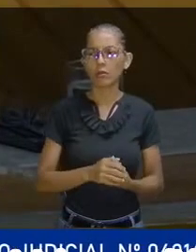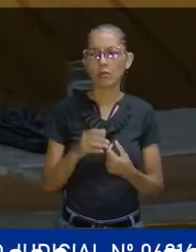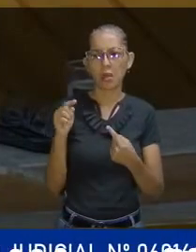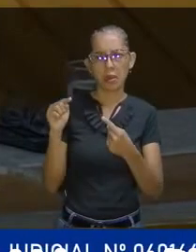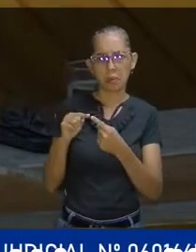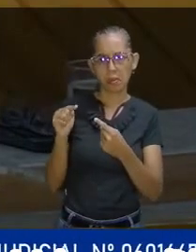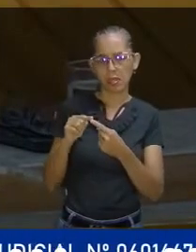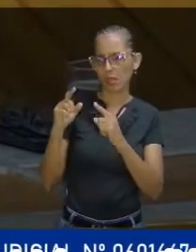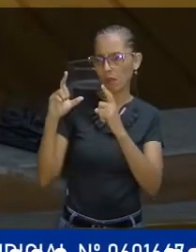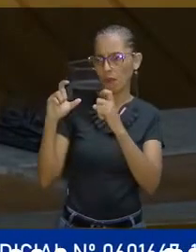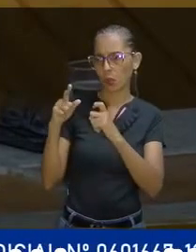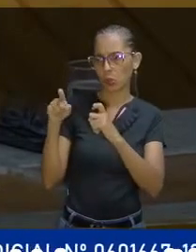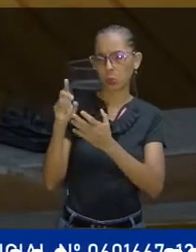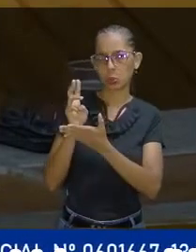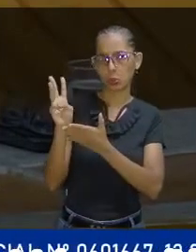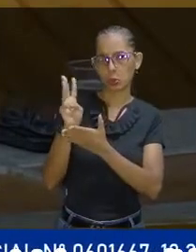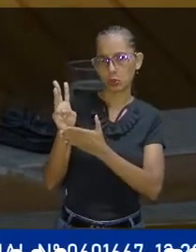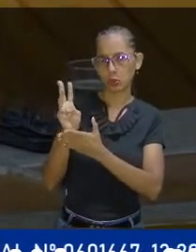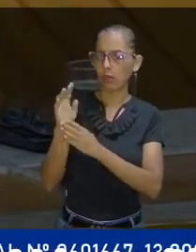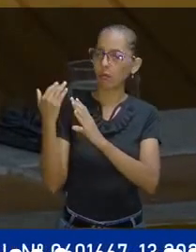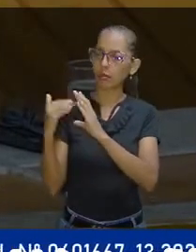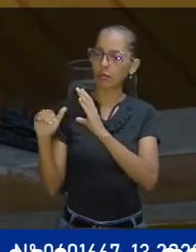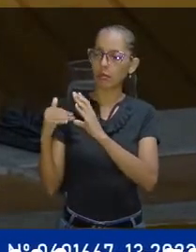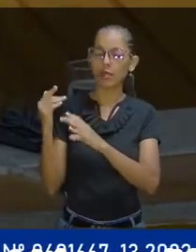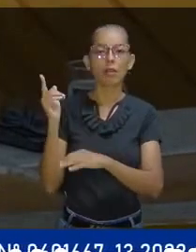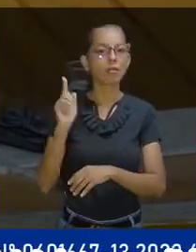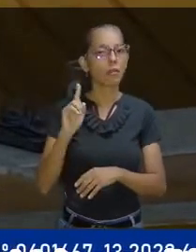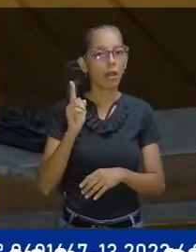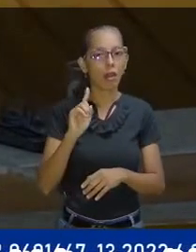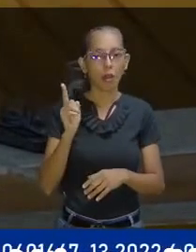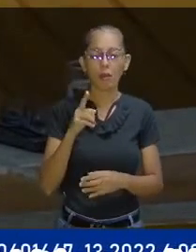sucessão de indícios